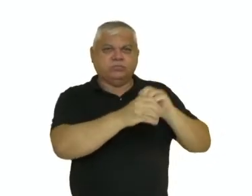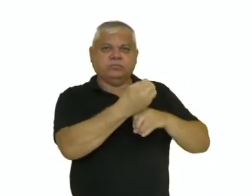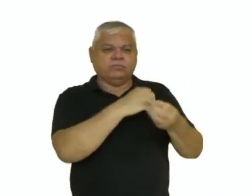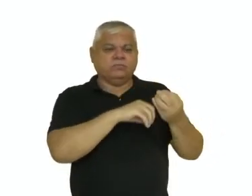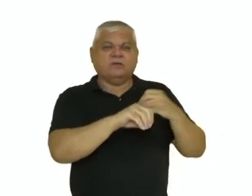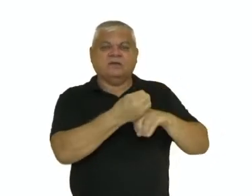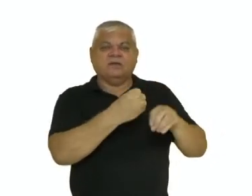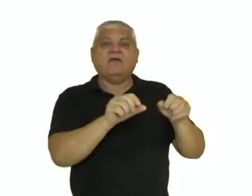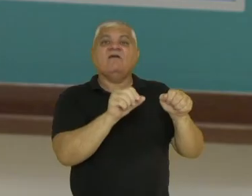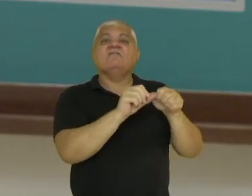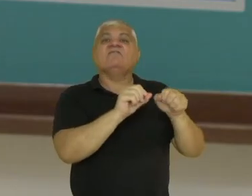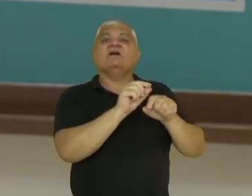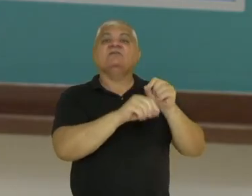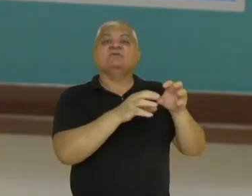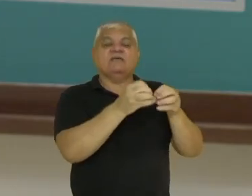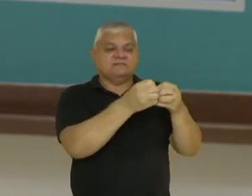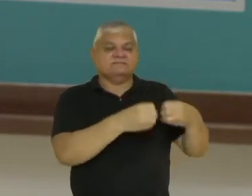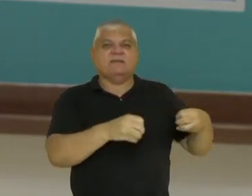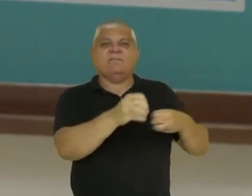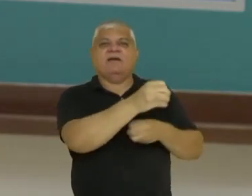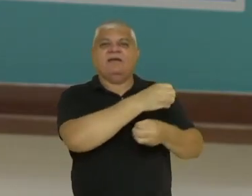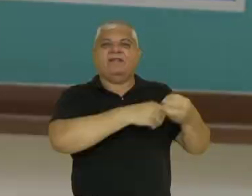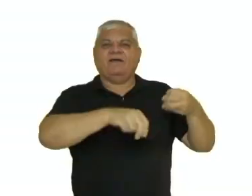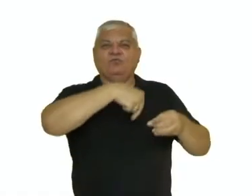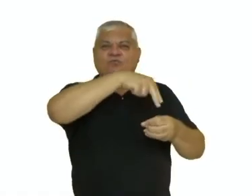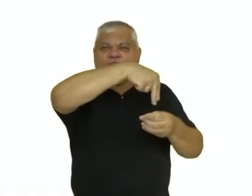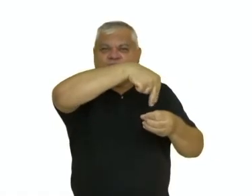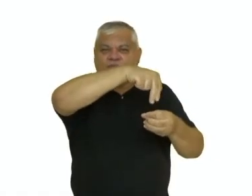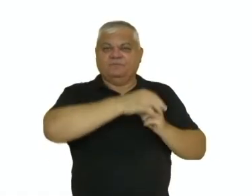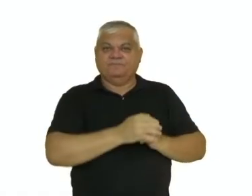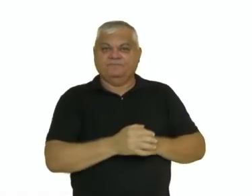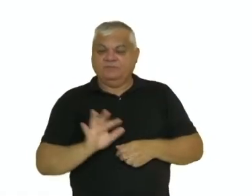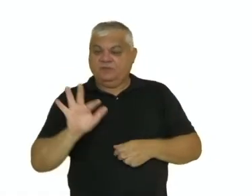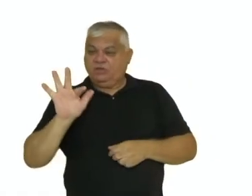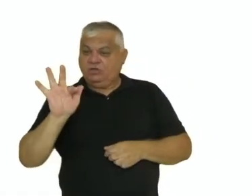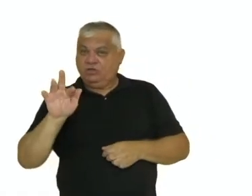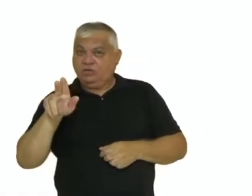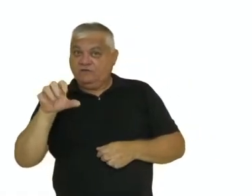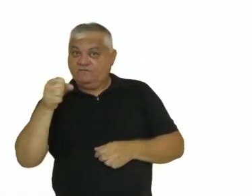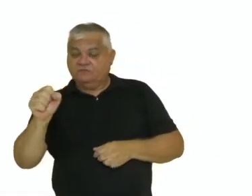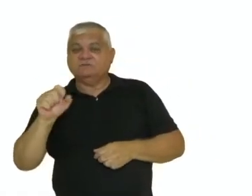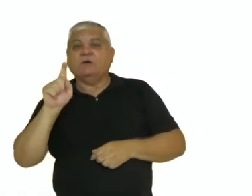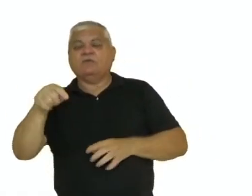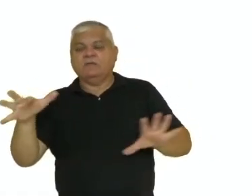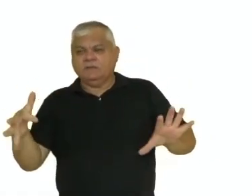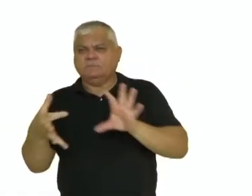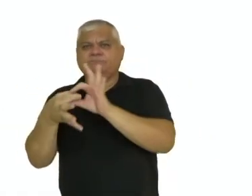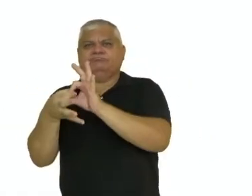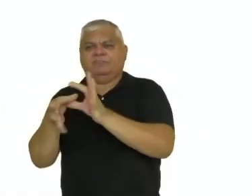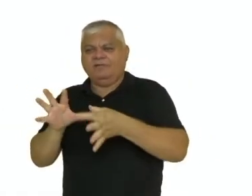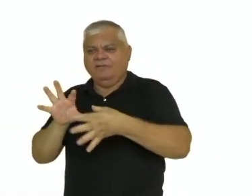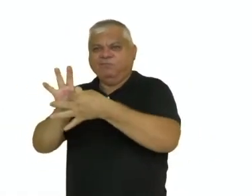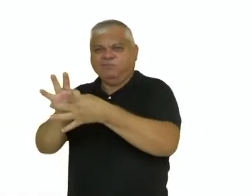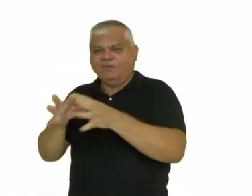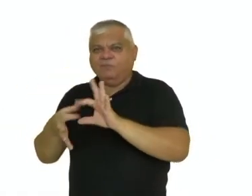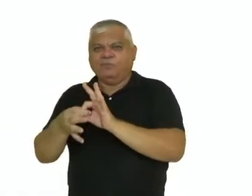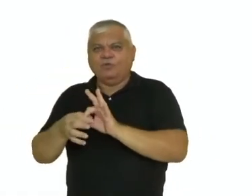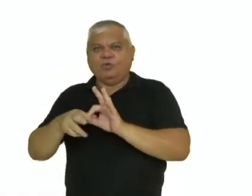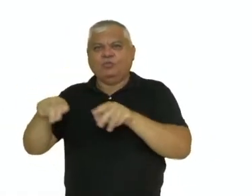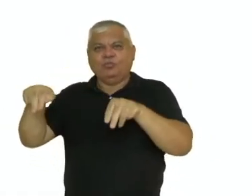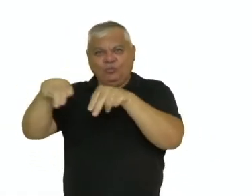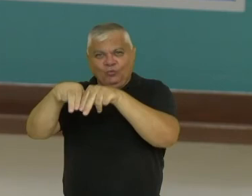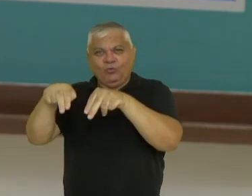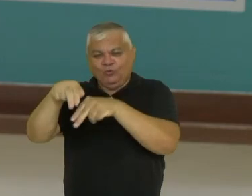último, fazendo a divisão desse núcleo. Já a fusão nuclear consiste na união de núcleos para dar a